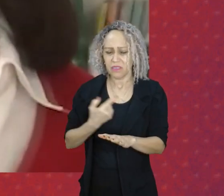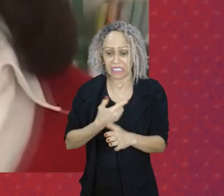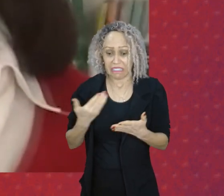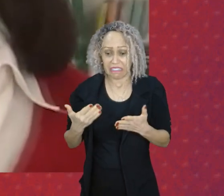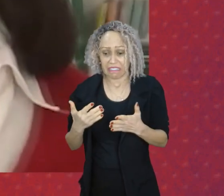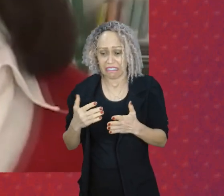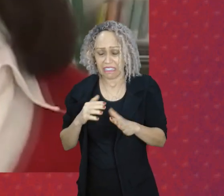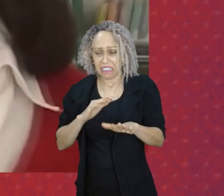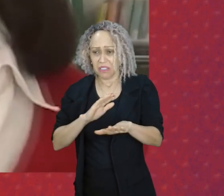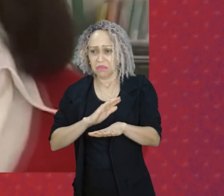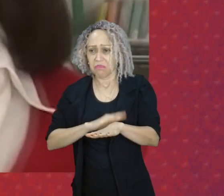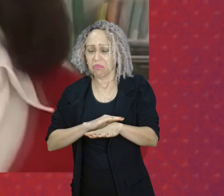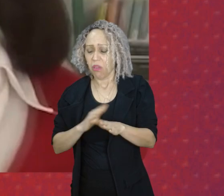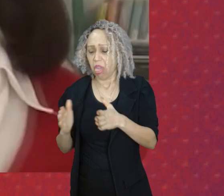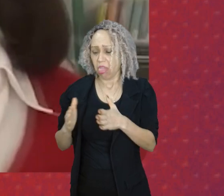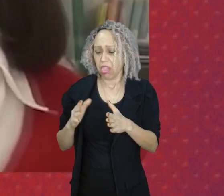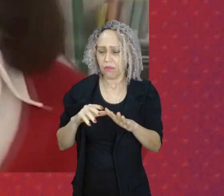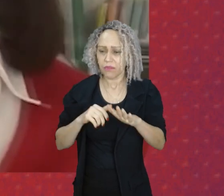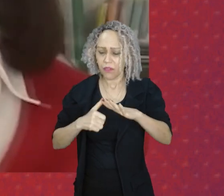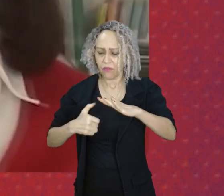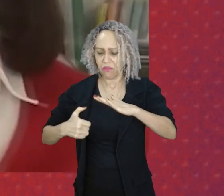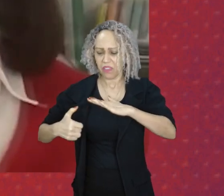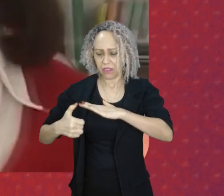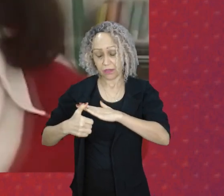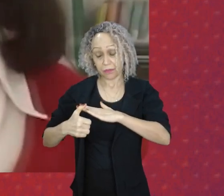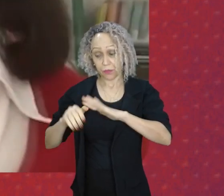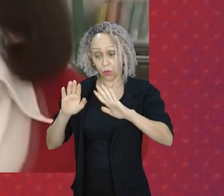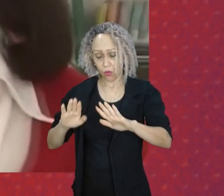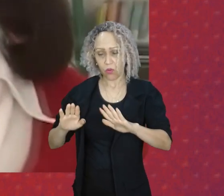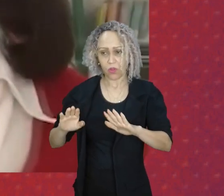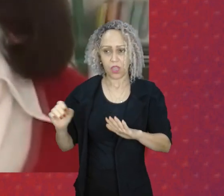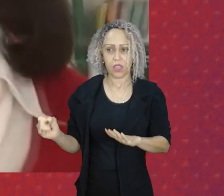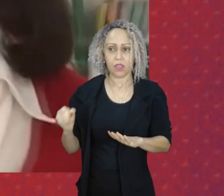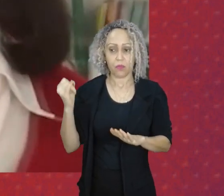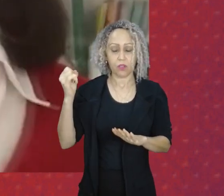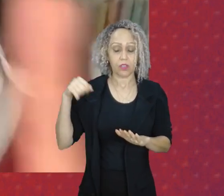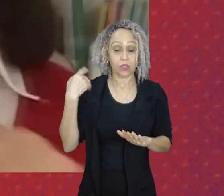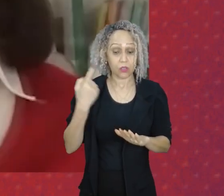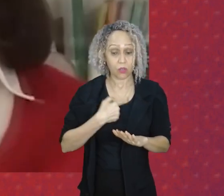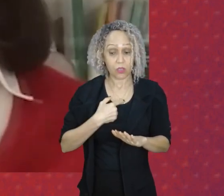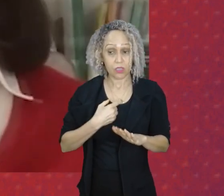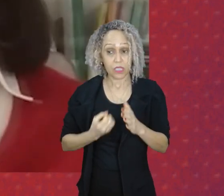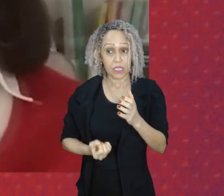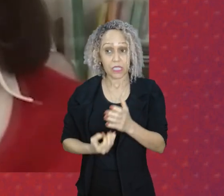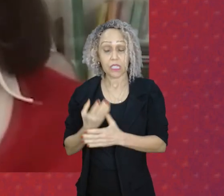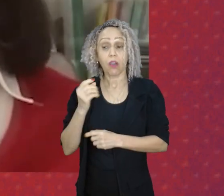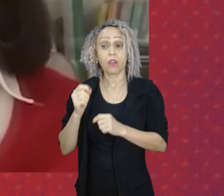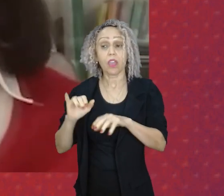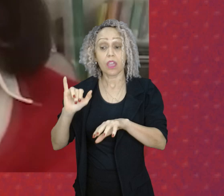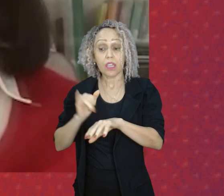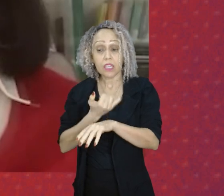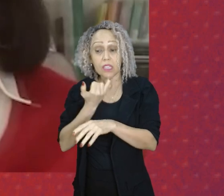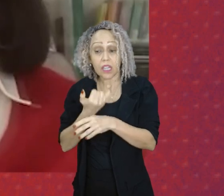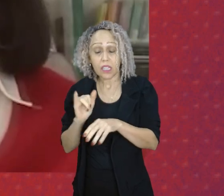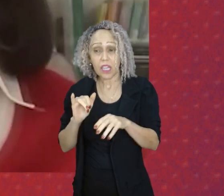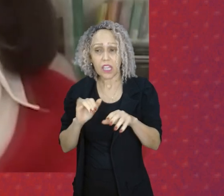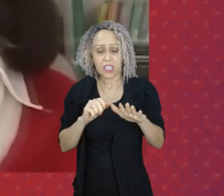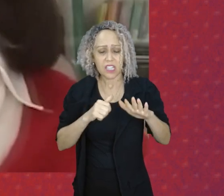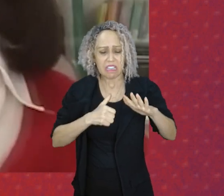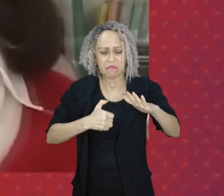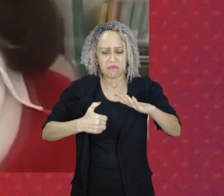nós vemos como é importante criar mecanismos ágeis de comunicação, mas também mecanismos que